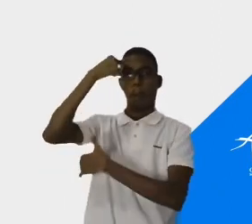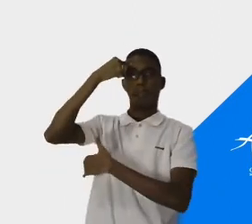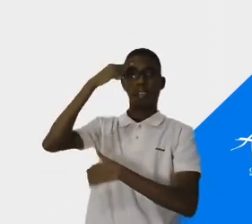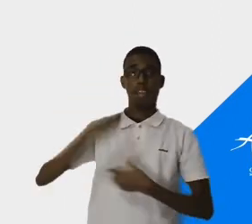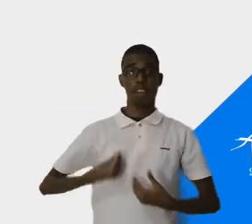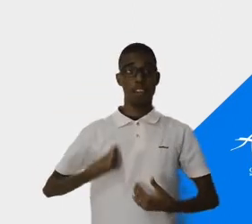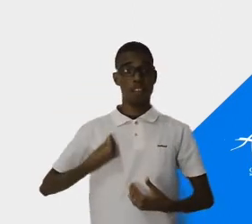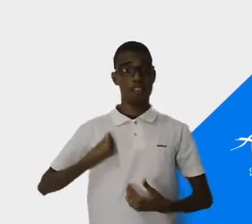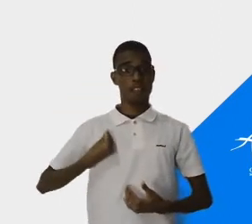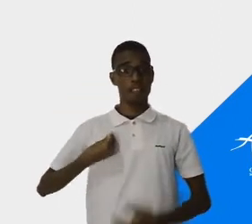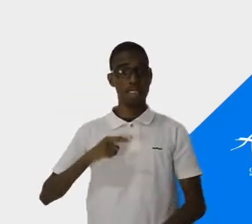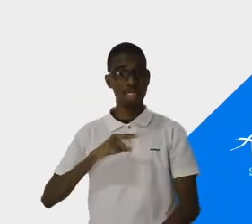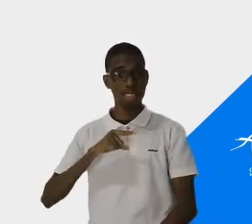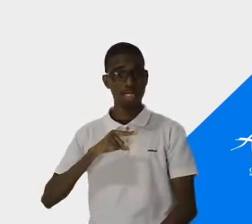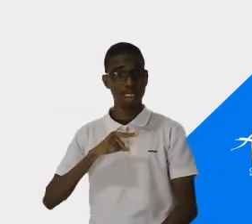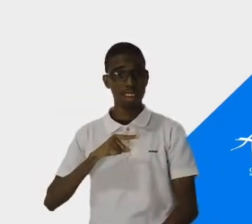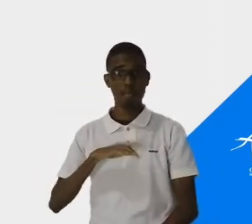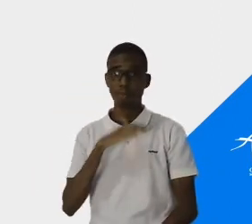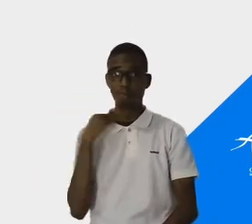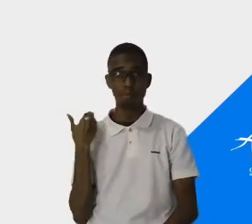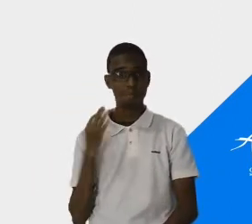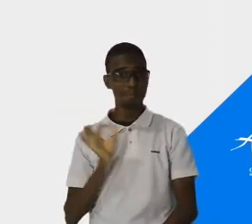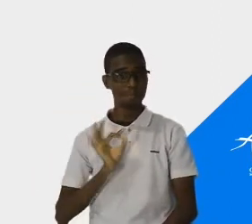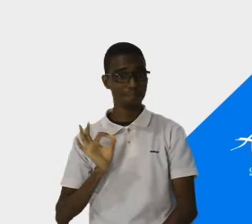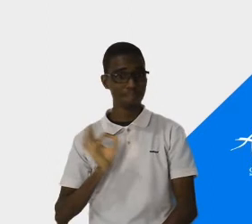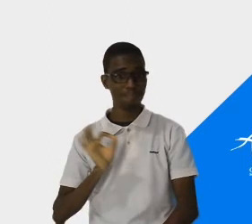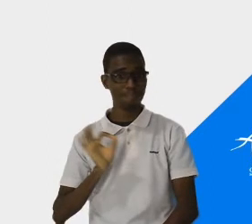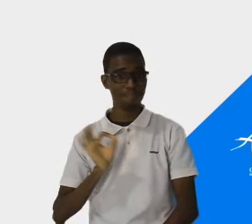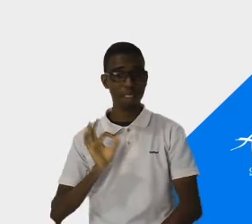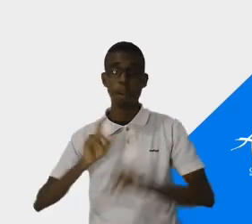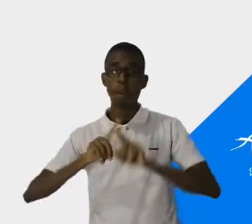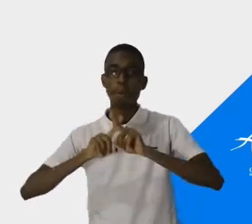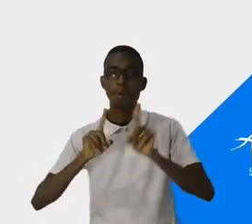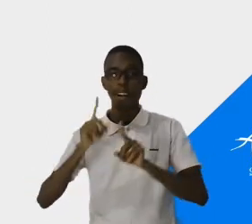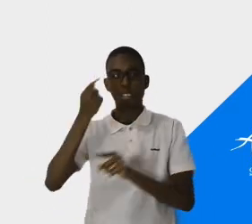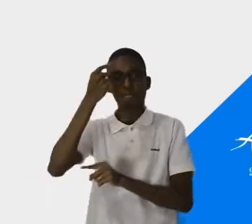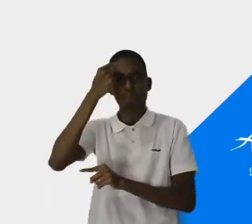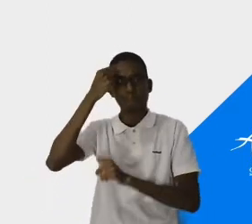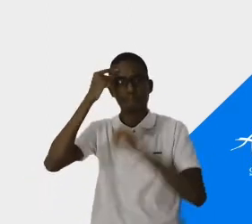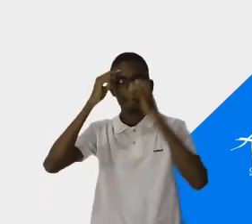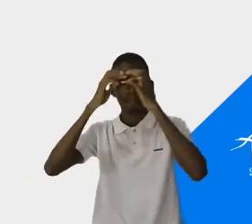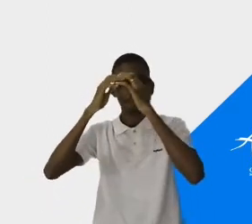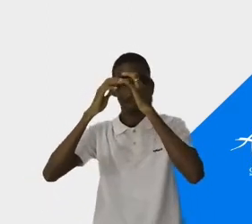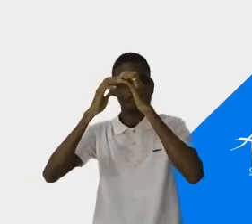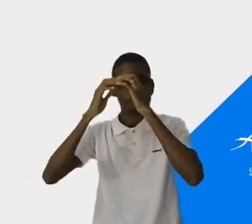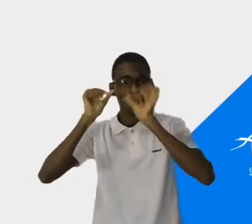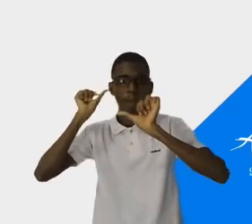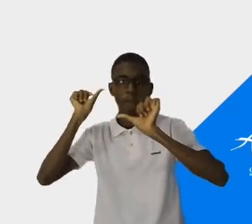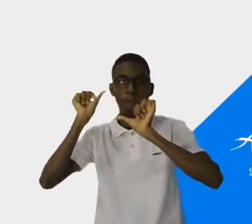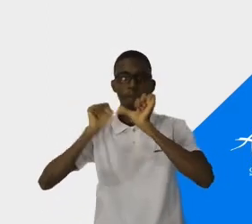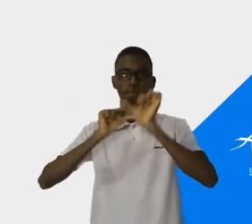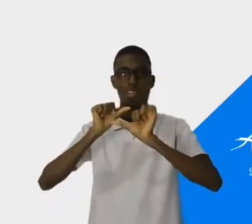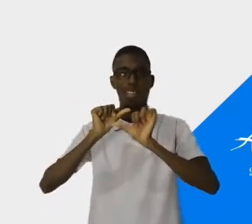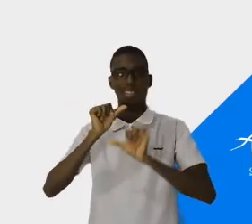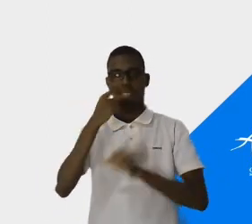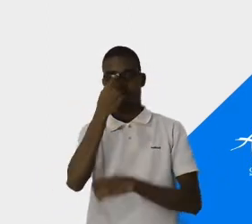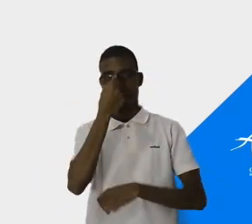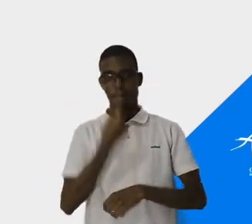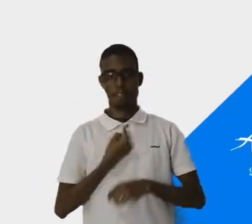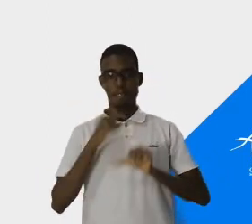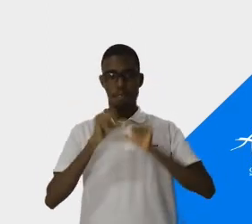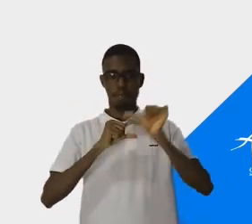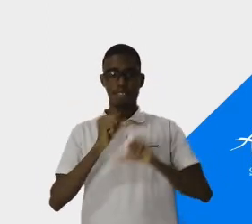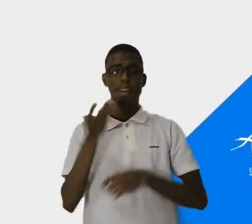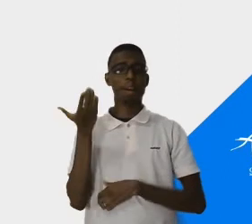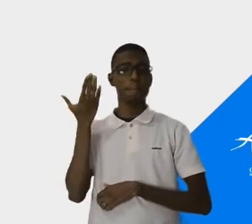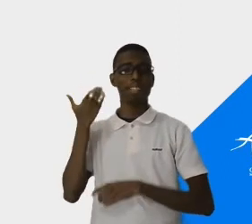só que com alterações cognitivas e uma mudança de personalidade. Ele deixou de ser uma pessoa pacata,